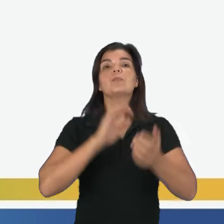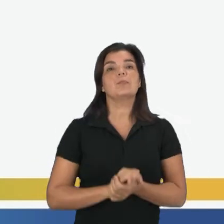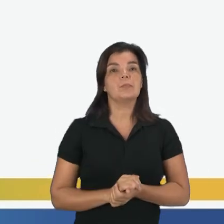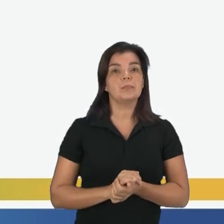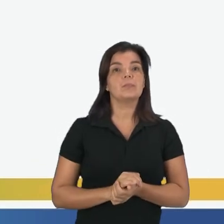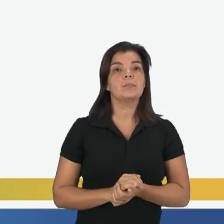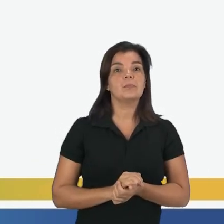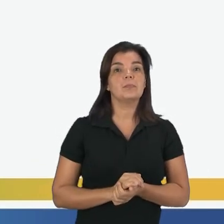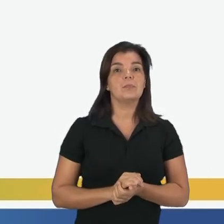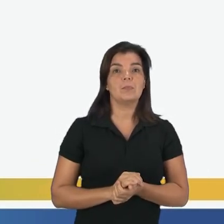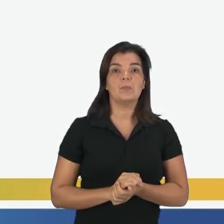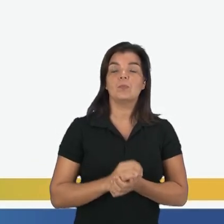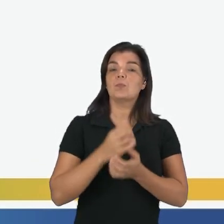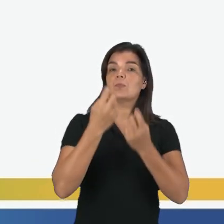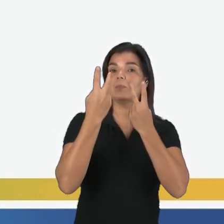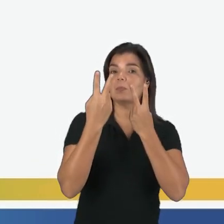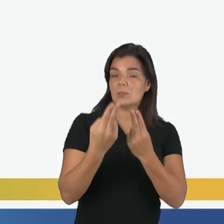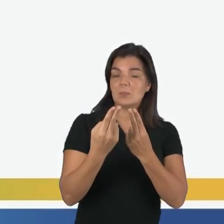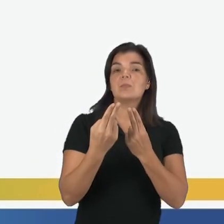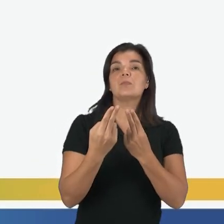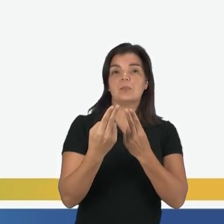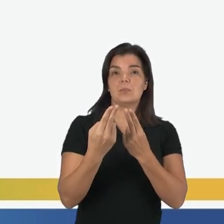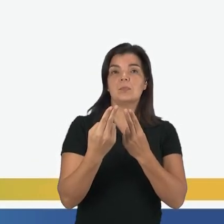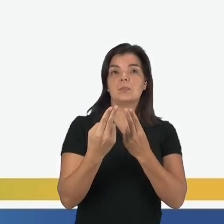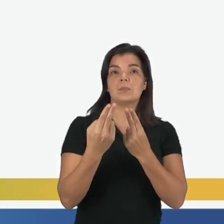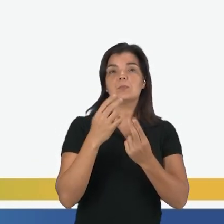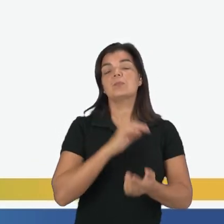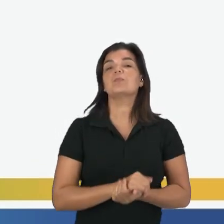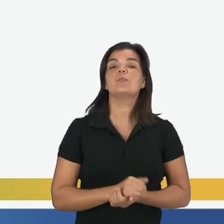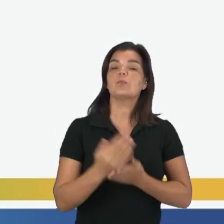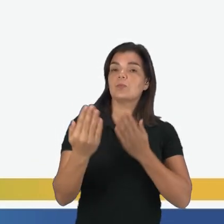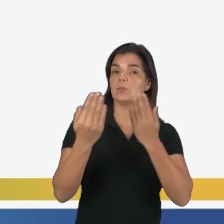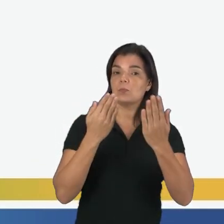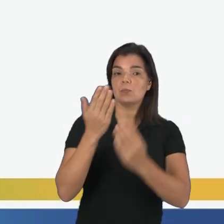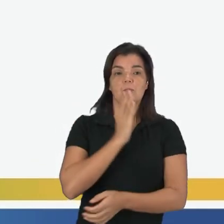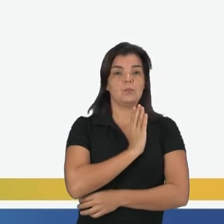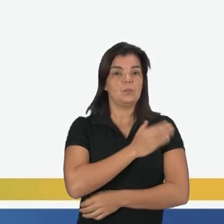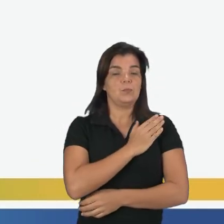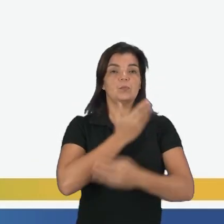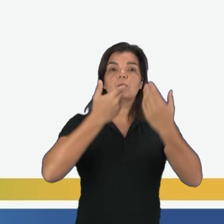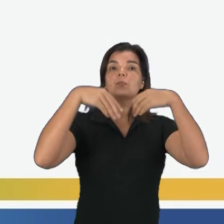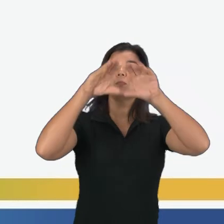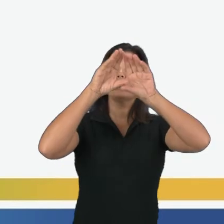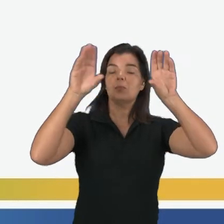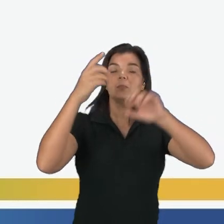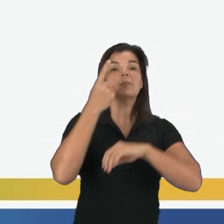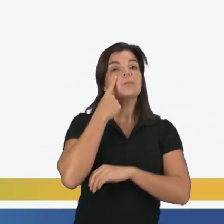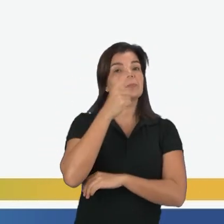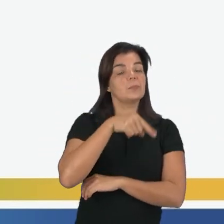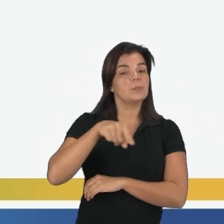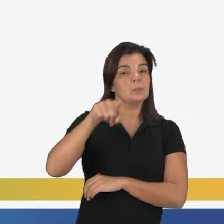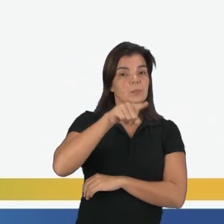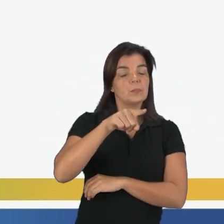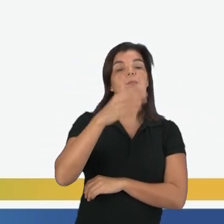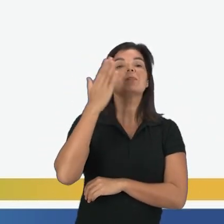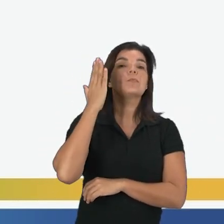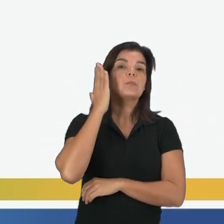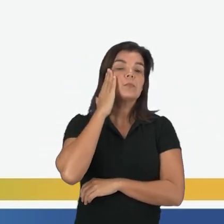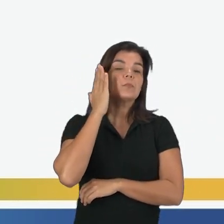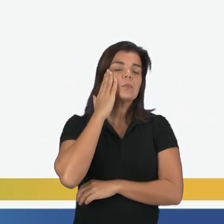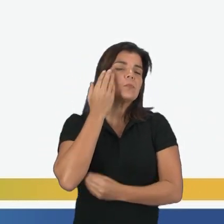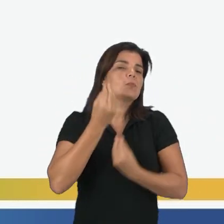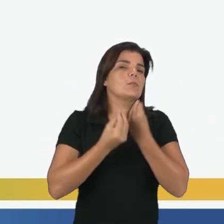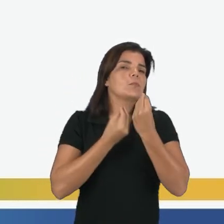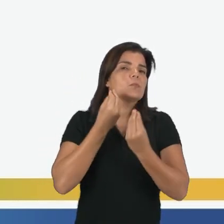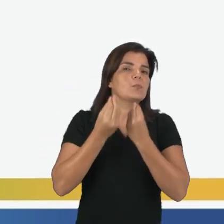A palavra igual, né, que faz essa comparação entre o coração e o céu. E vejam que você precisa interpretar. Então,